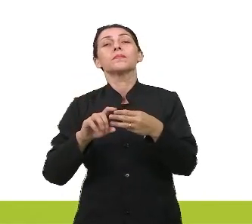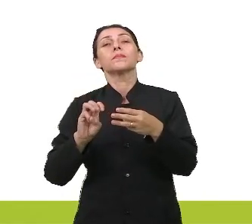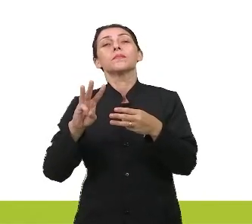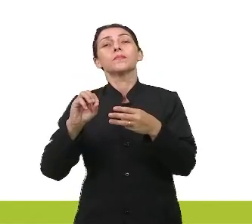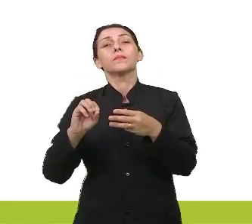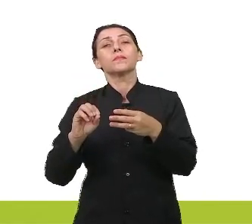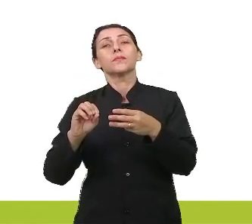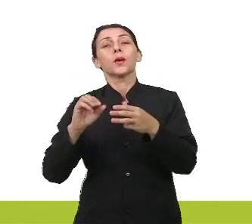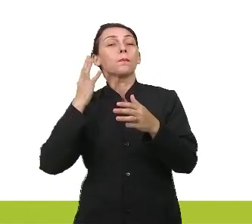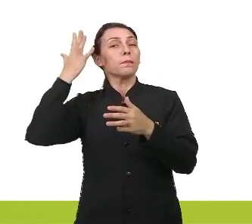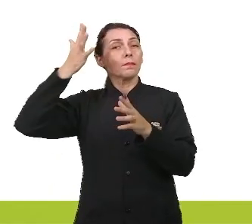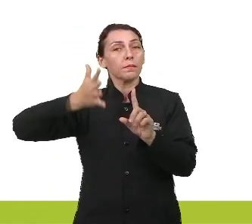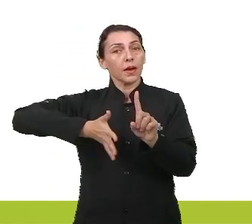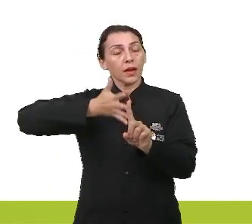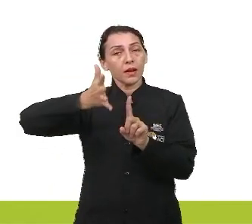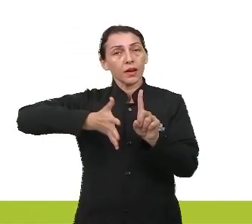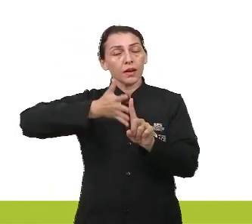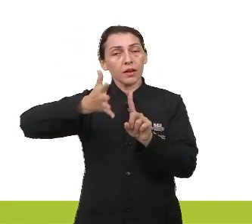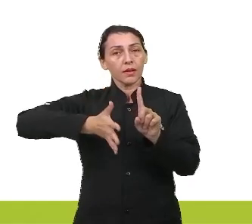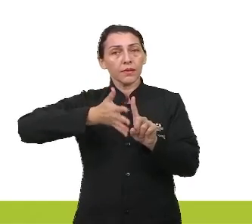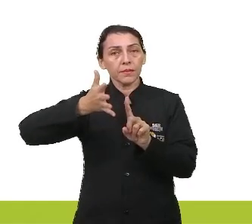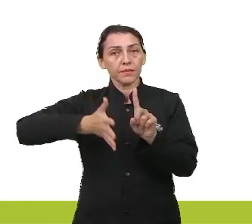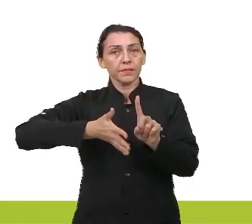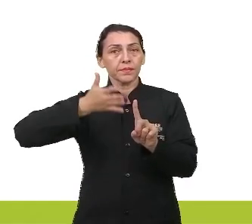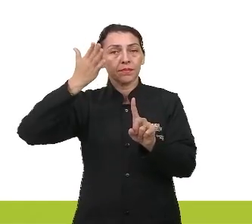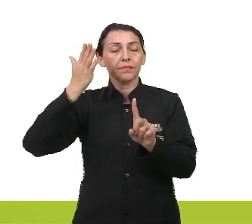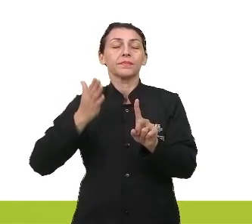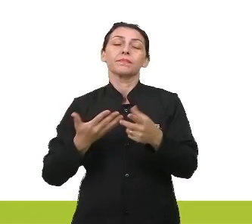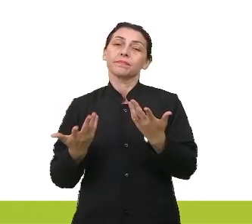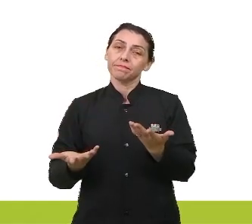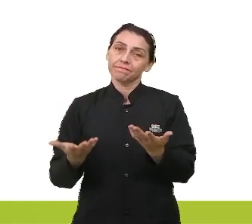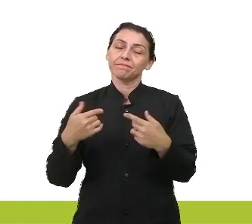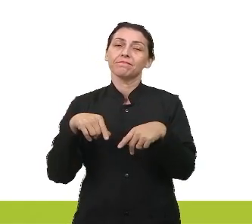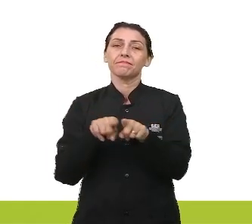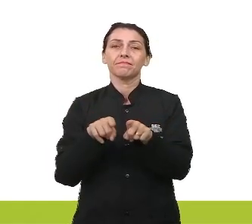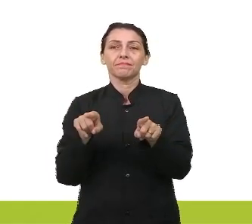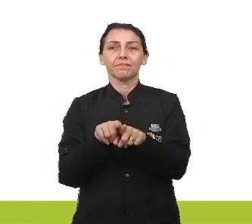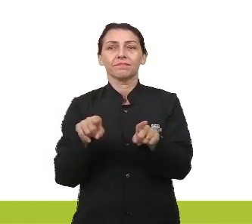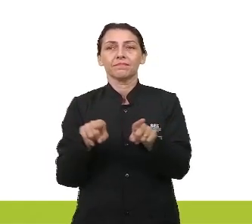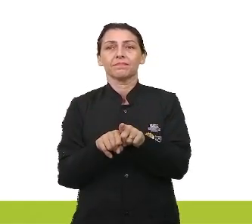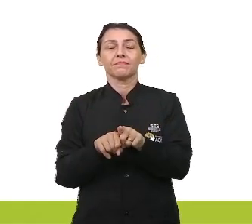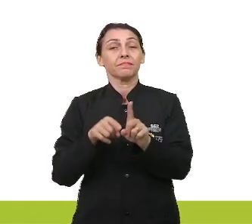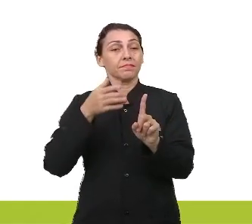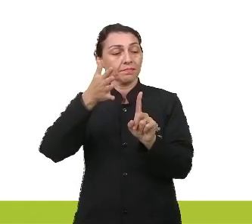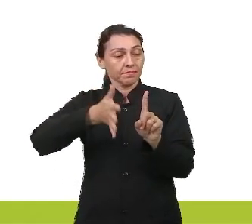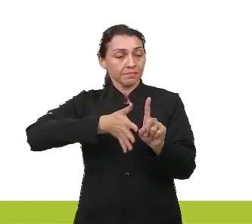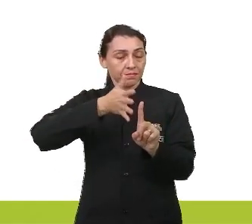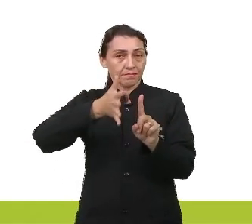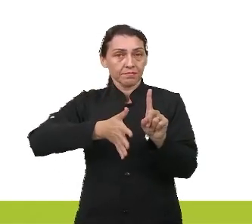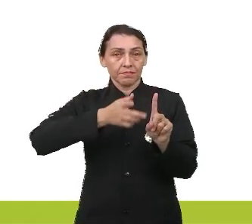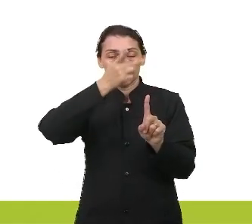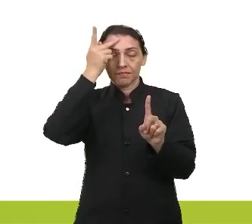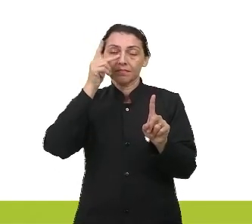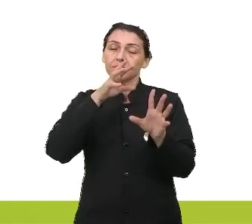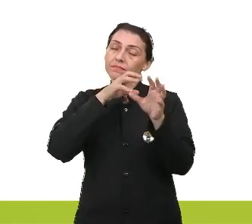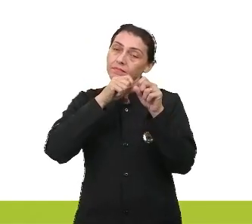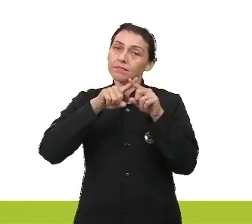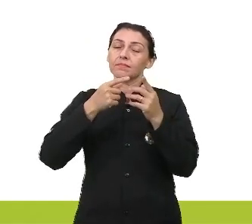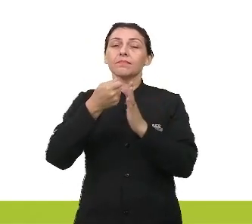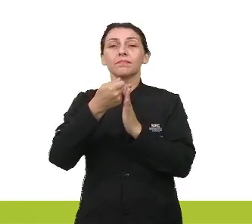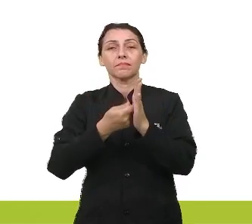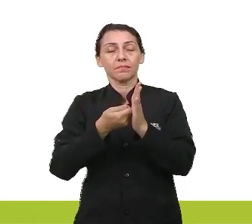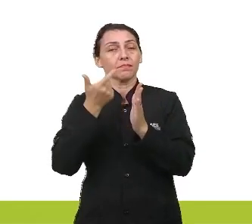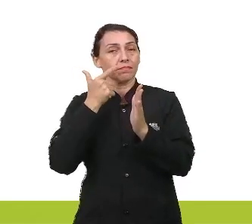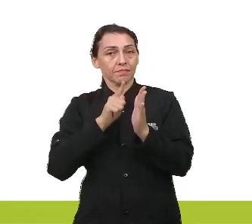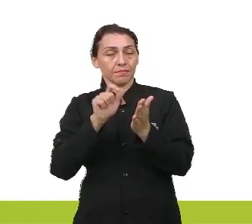workshops, palestras, né? A famosa palestra. Coloca uma palestra aí que o povo dorme, mas a redação dá